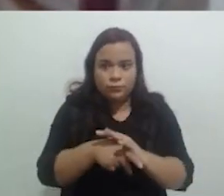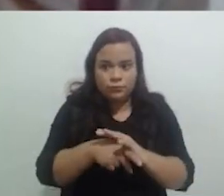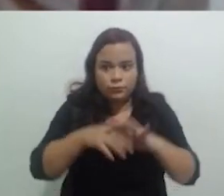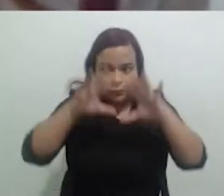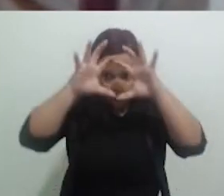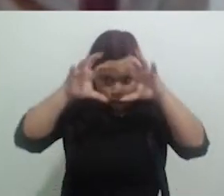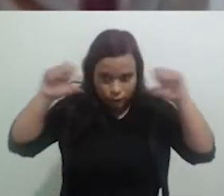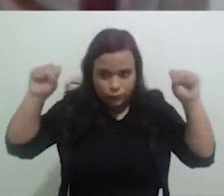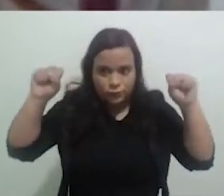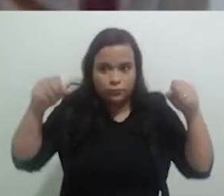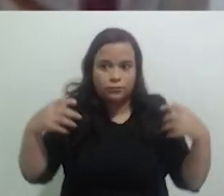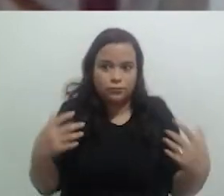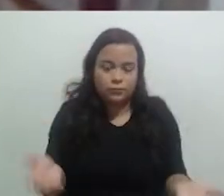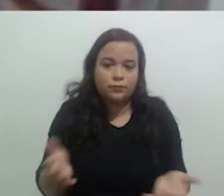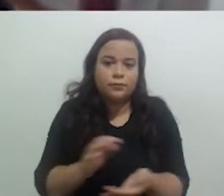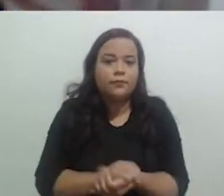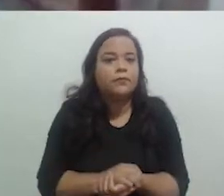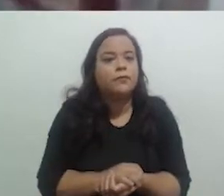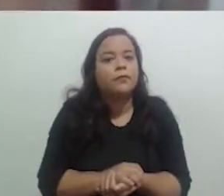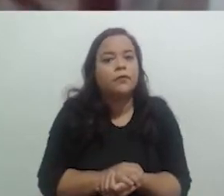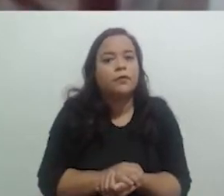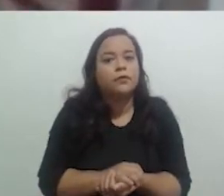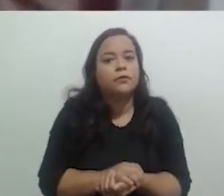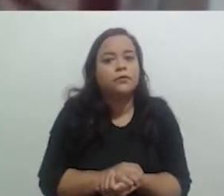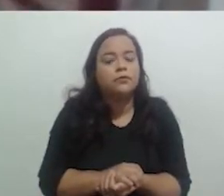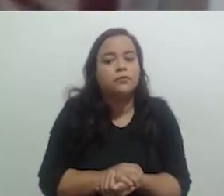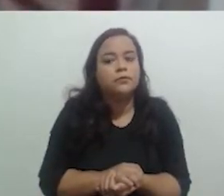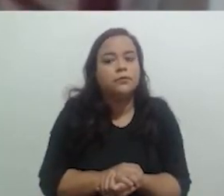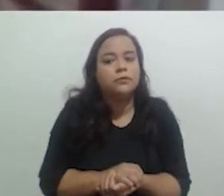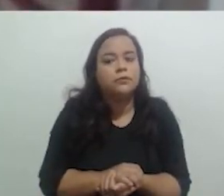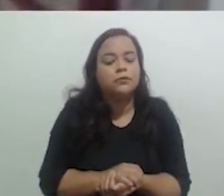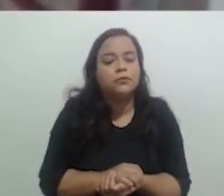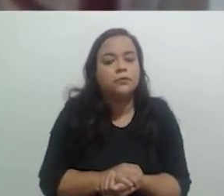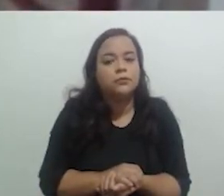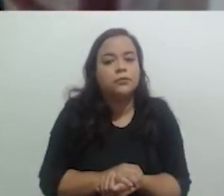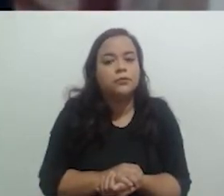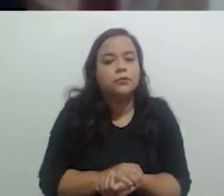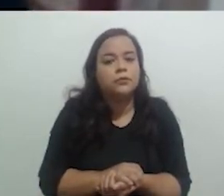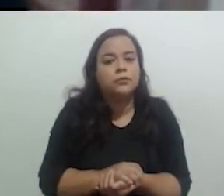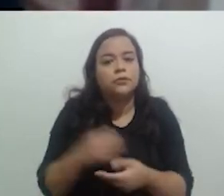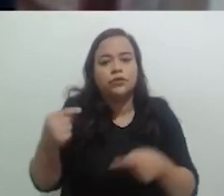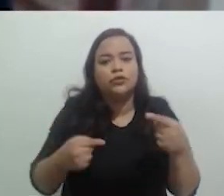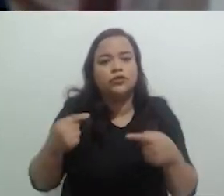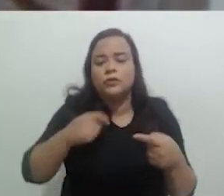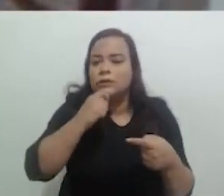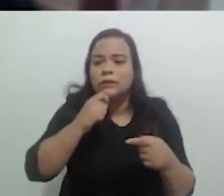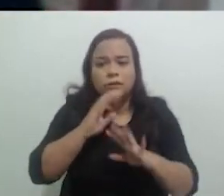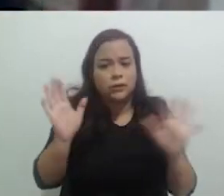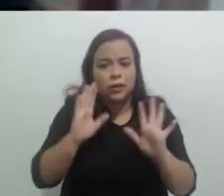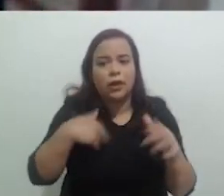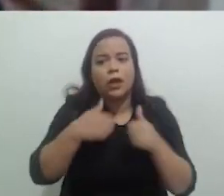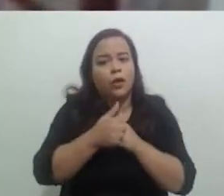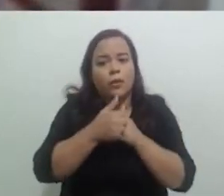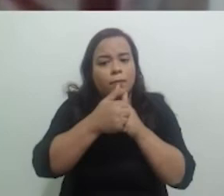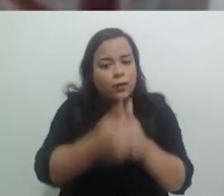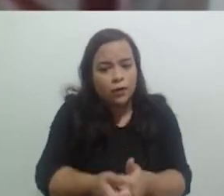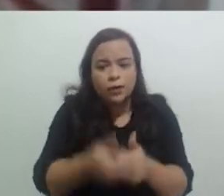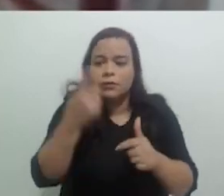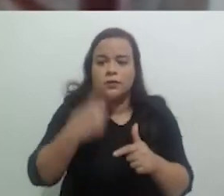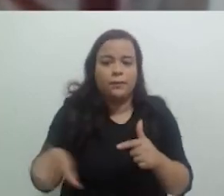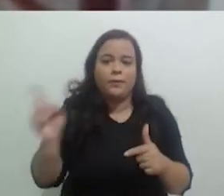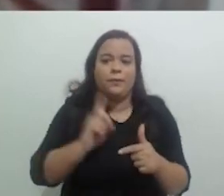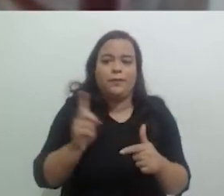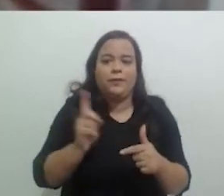O desembargador já aposentou-se. Sem discussão, Talento. Já acompanho. Tudo bem, desembargador Cláudio, então. O